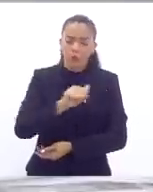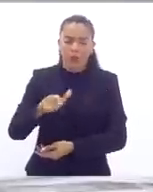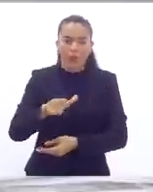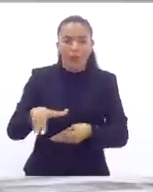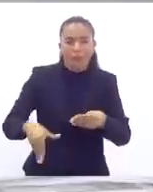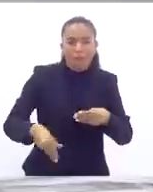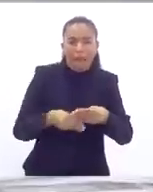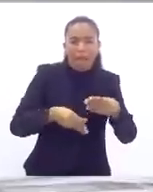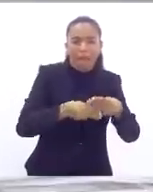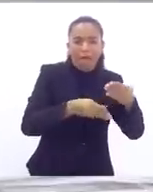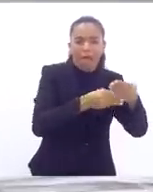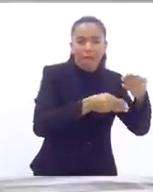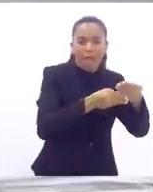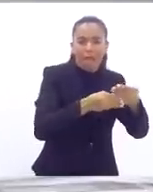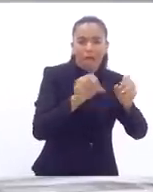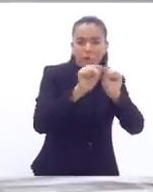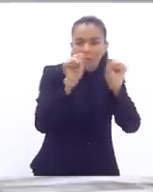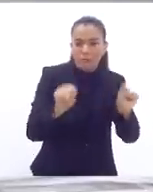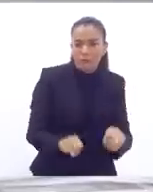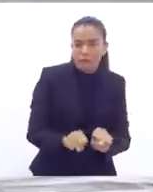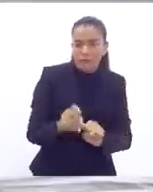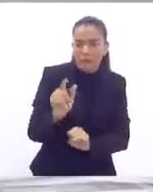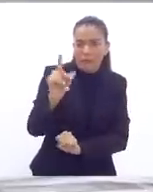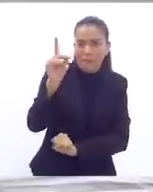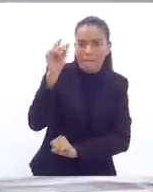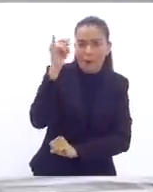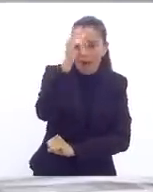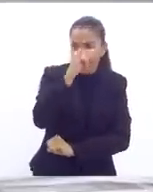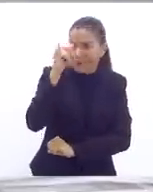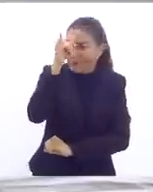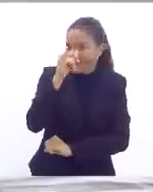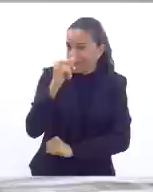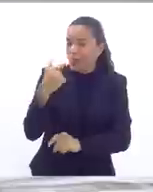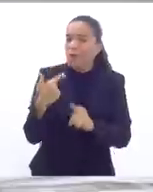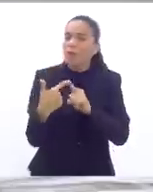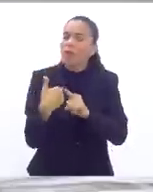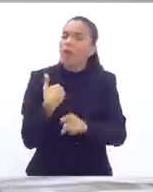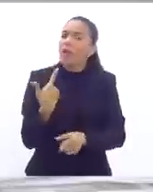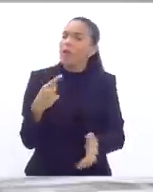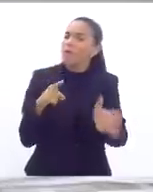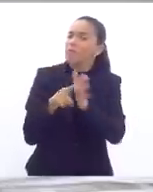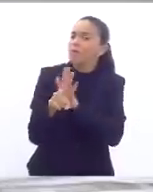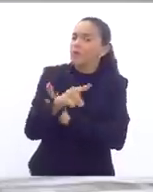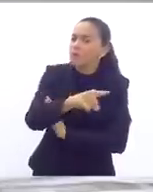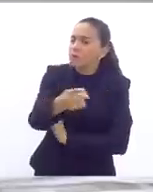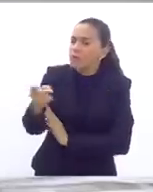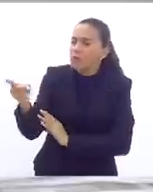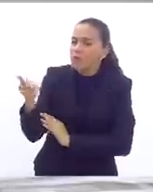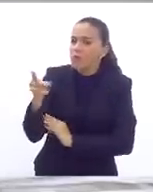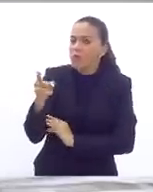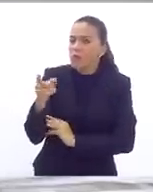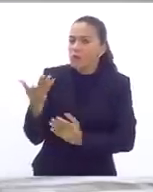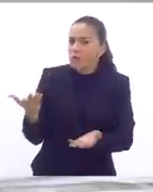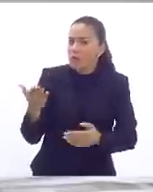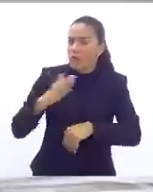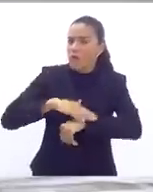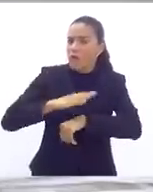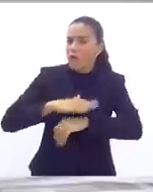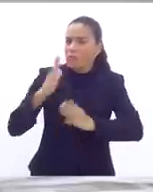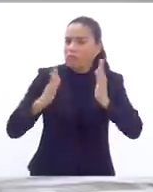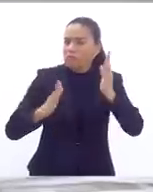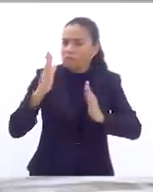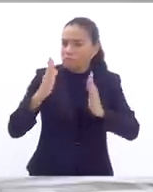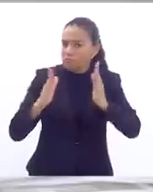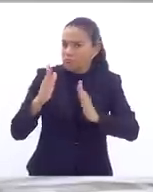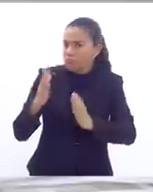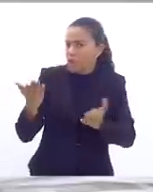sistema antigo porque nós perguntamos em que tempo isso será